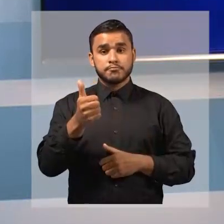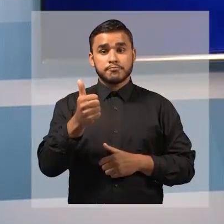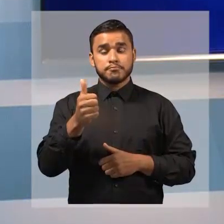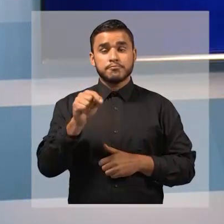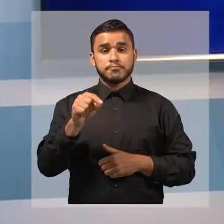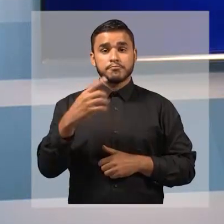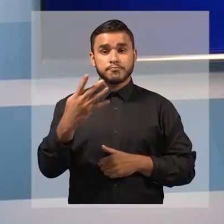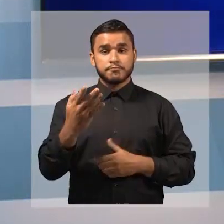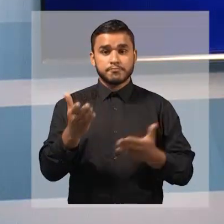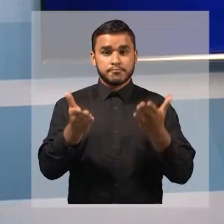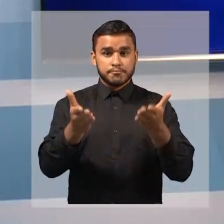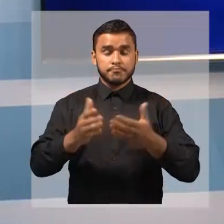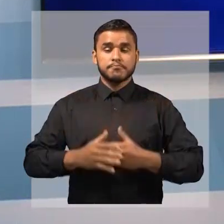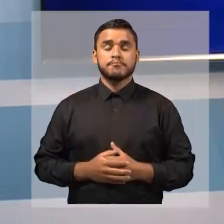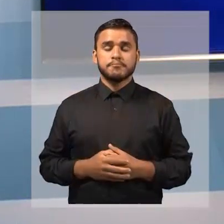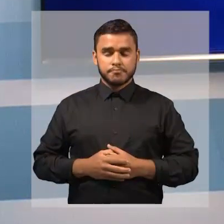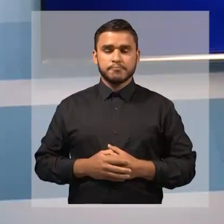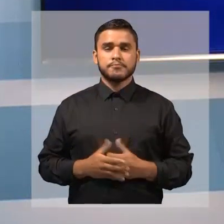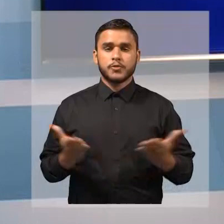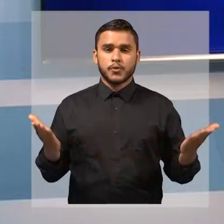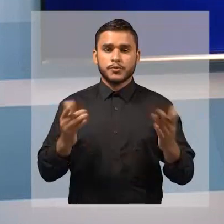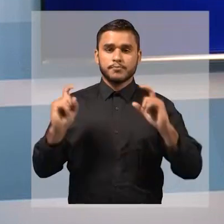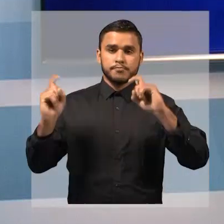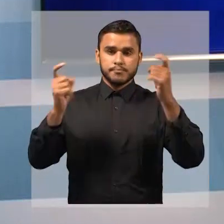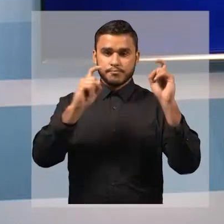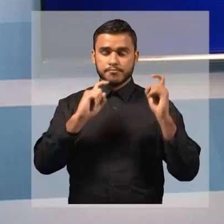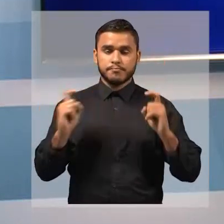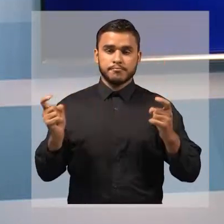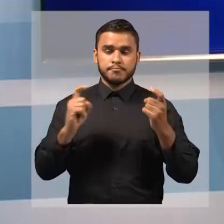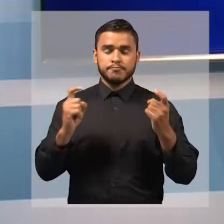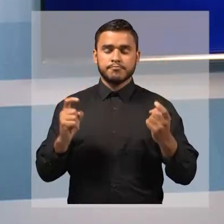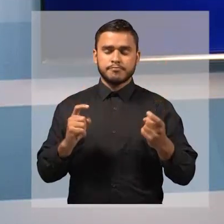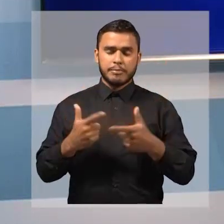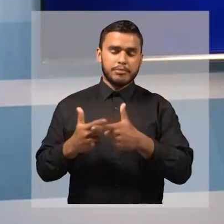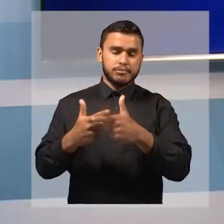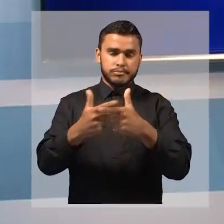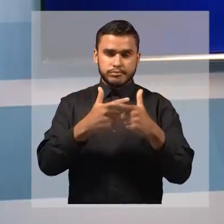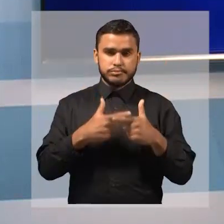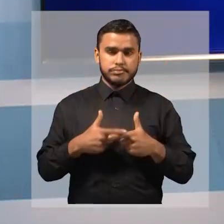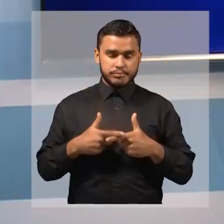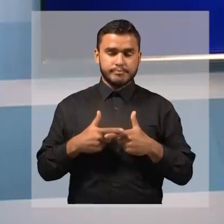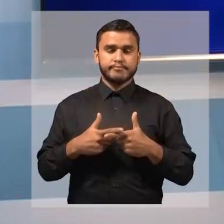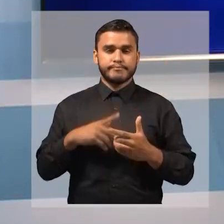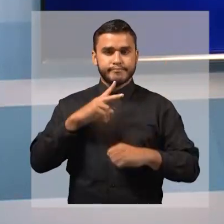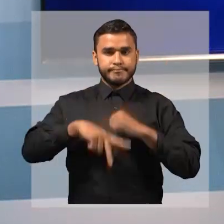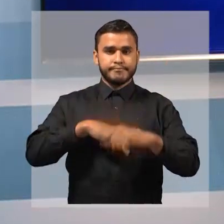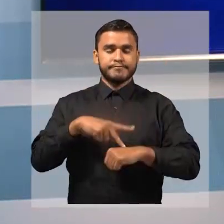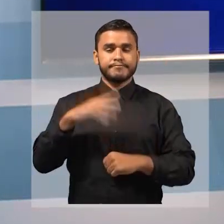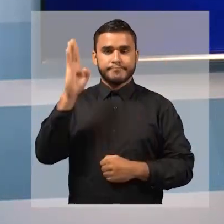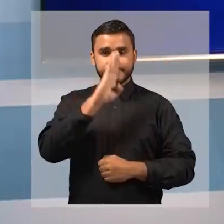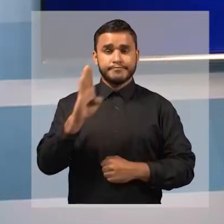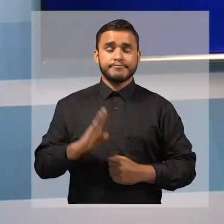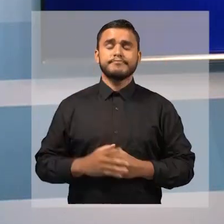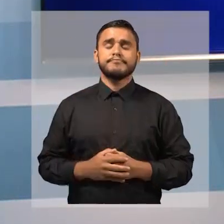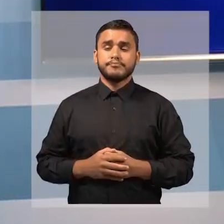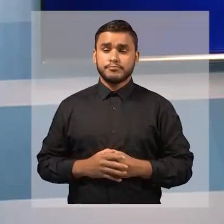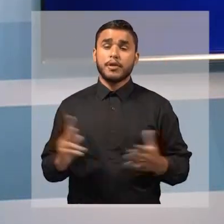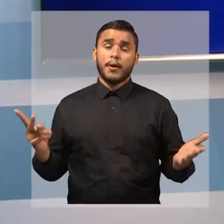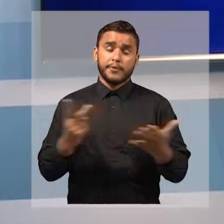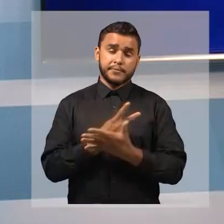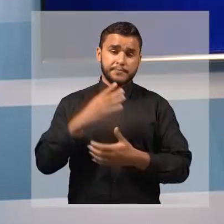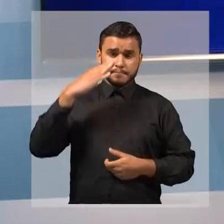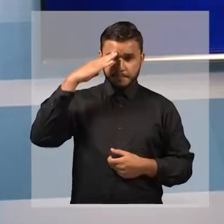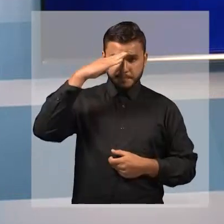agora, nós estamos debatendo hoje os conflitos da República Brasileira. Leia-se,